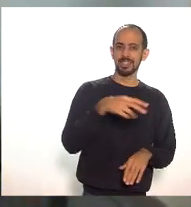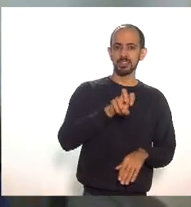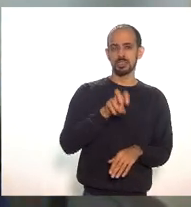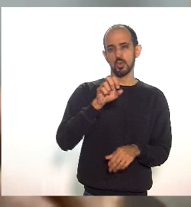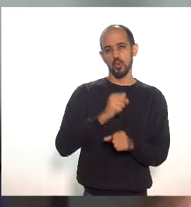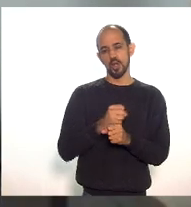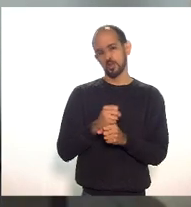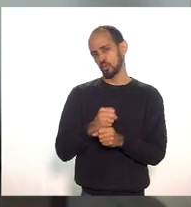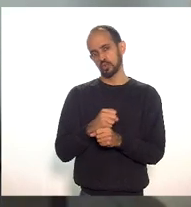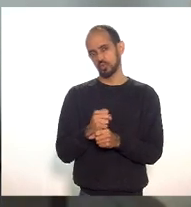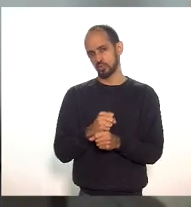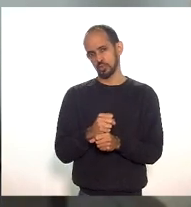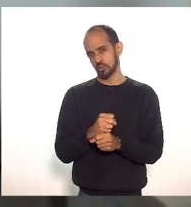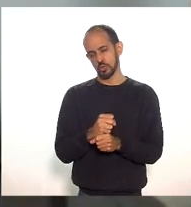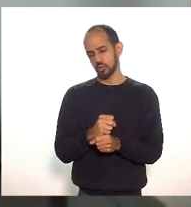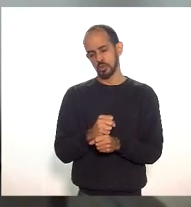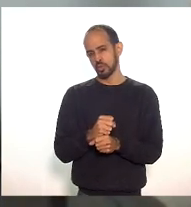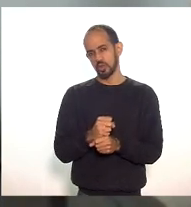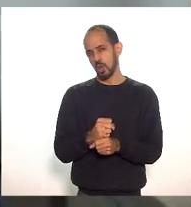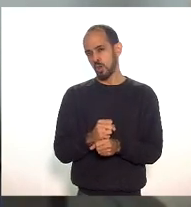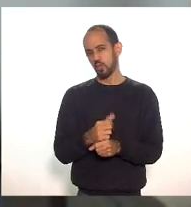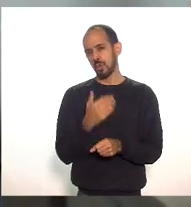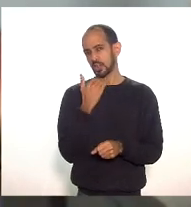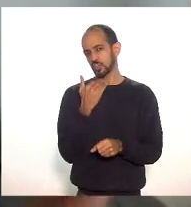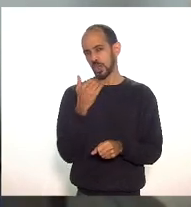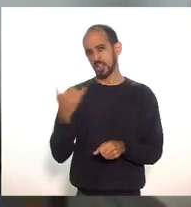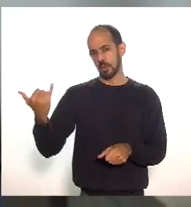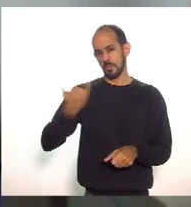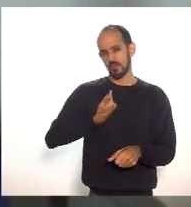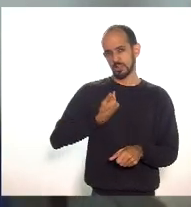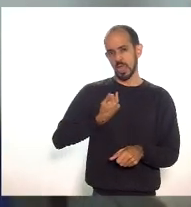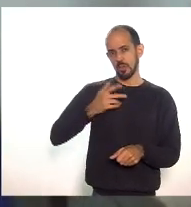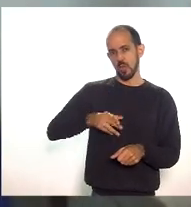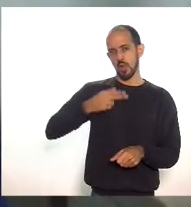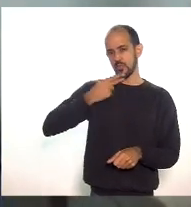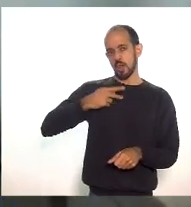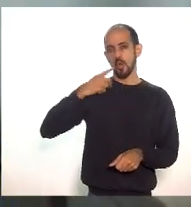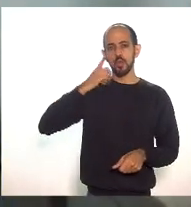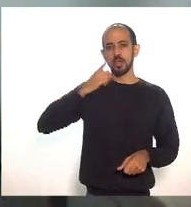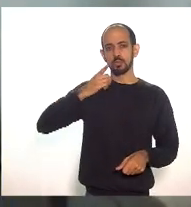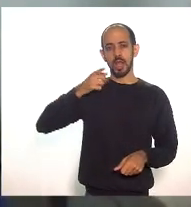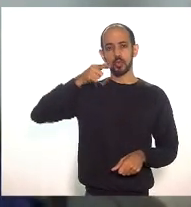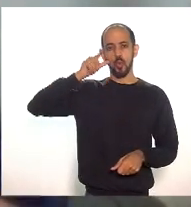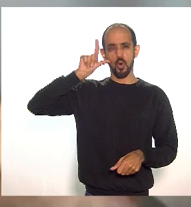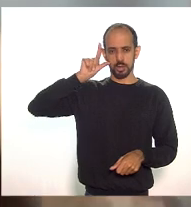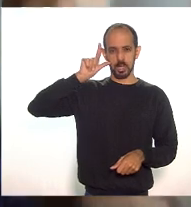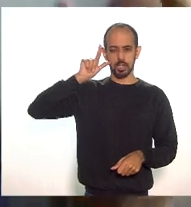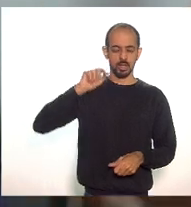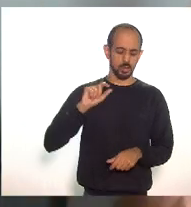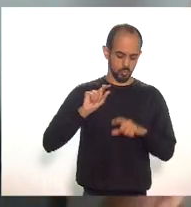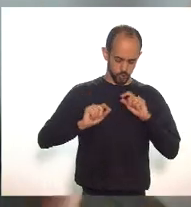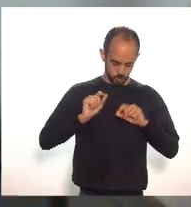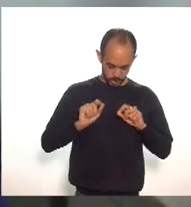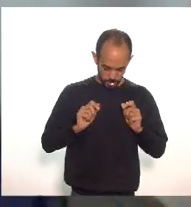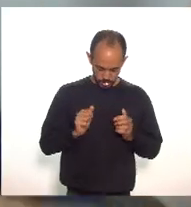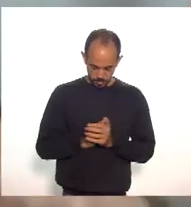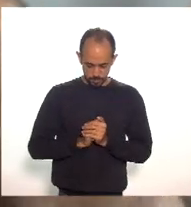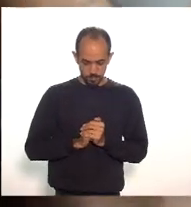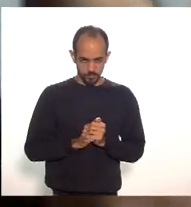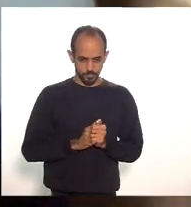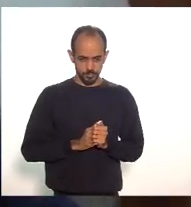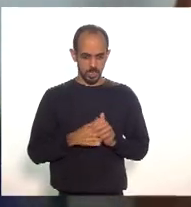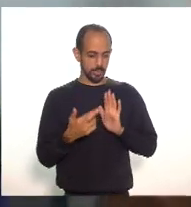anos não me venha dizer o meu fez um parlamentar ontem o que o